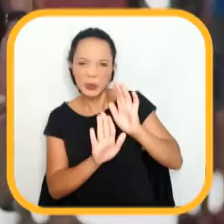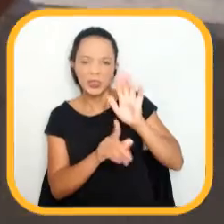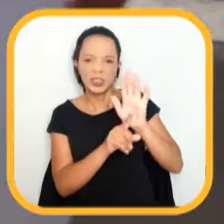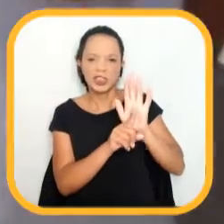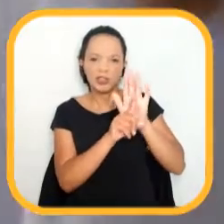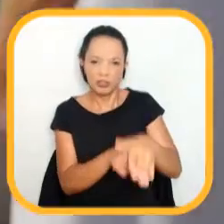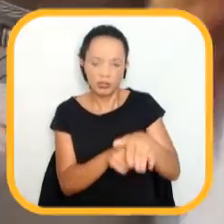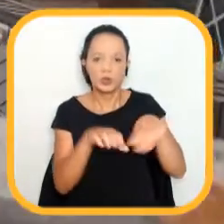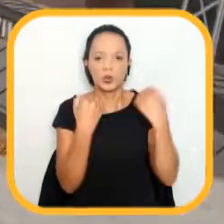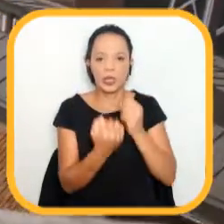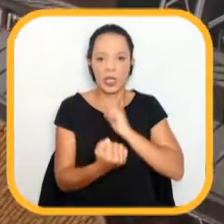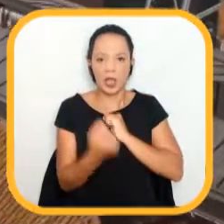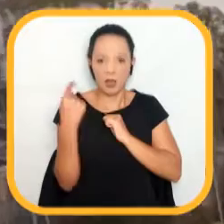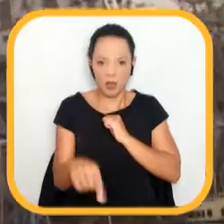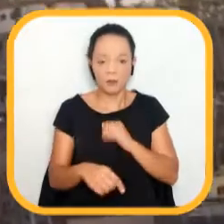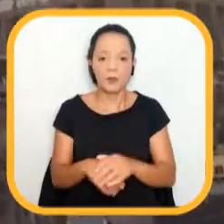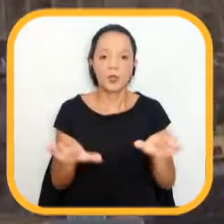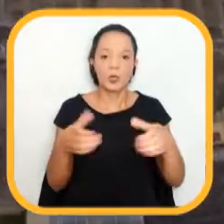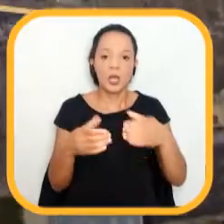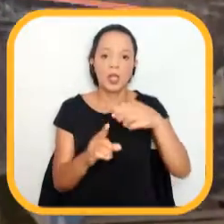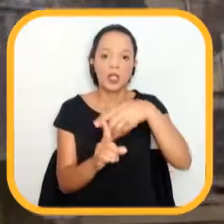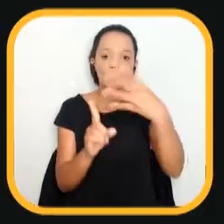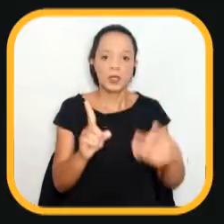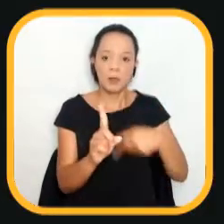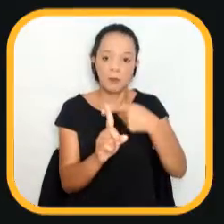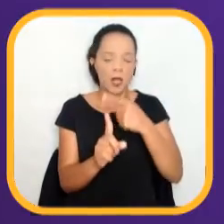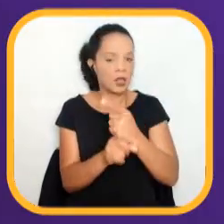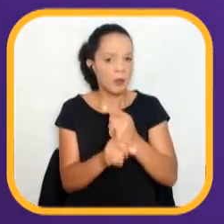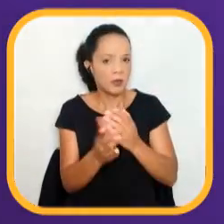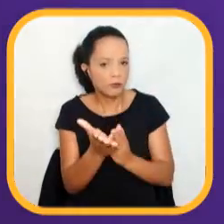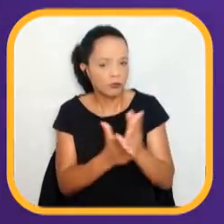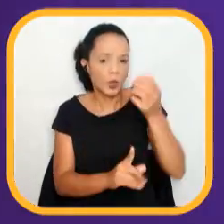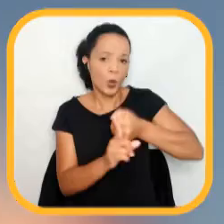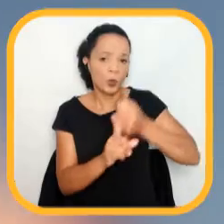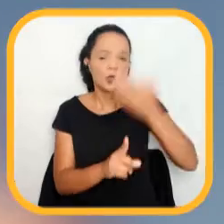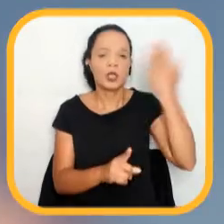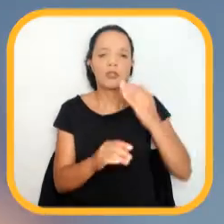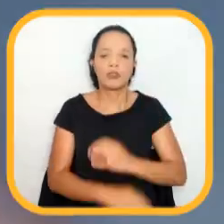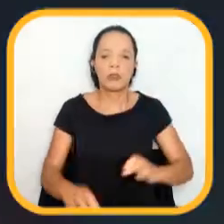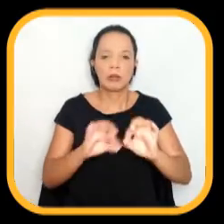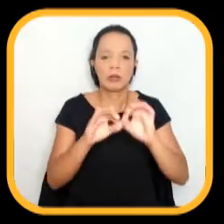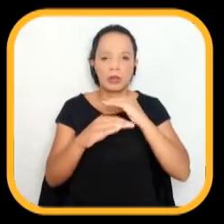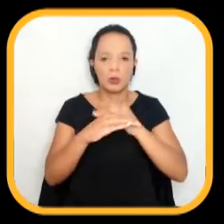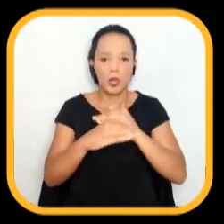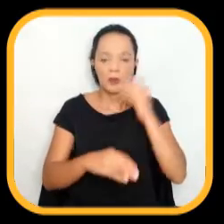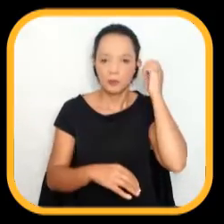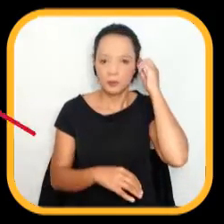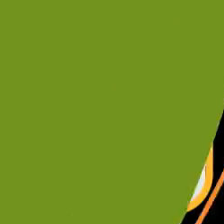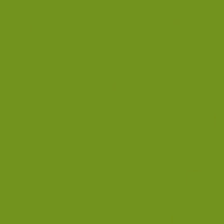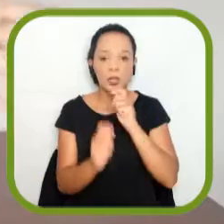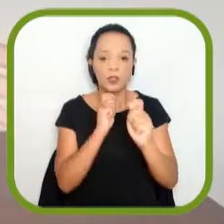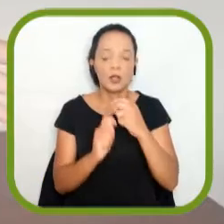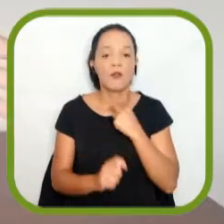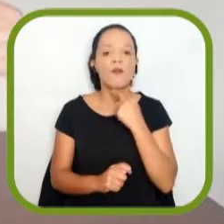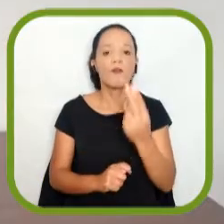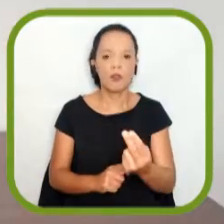estão presentes na nossa sociedade. A comunidade LGBTI+, vai continuar na luta por direitos iguais.